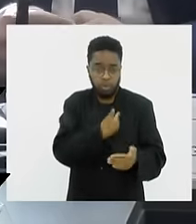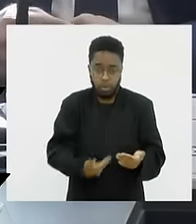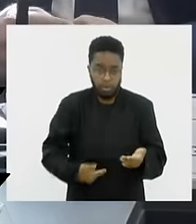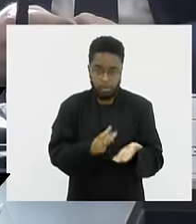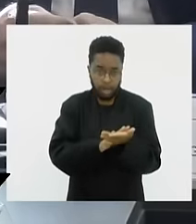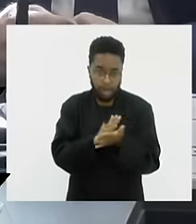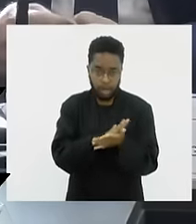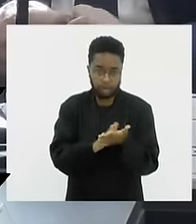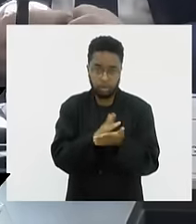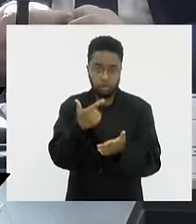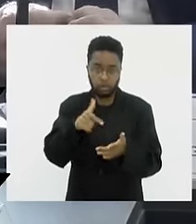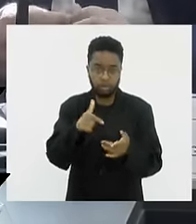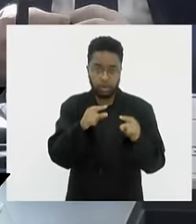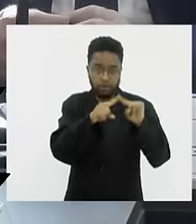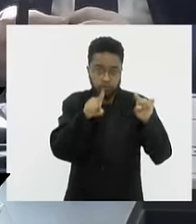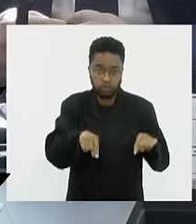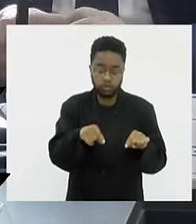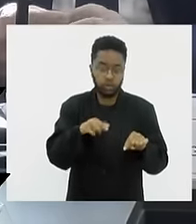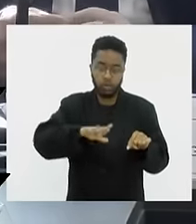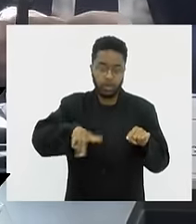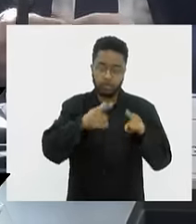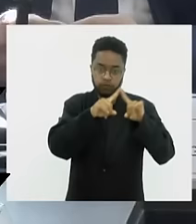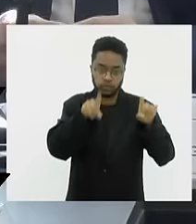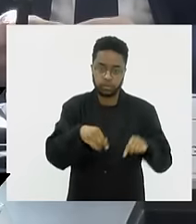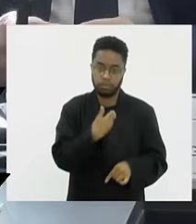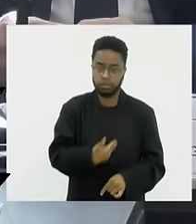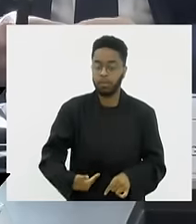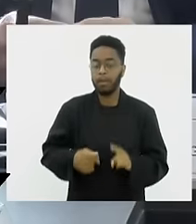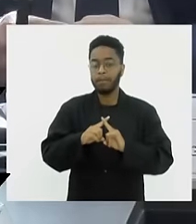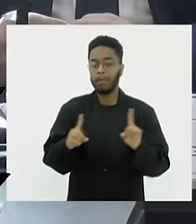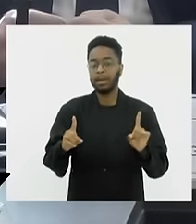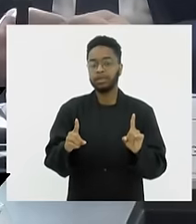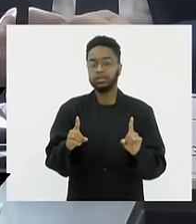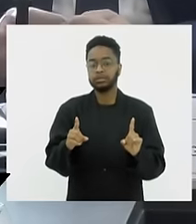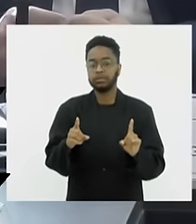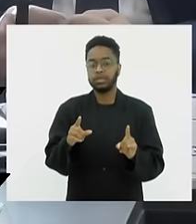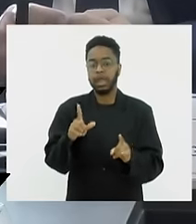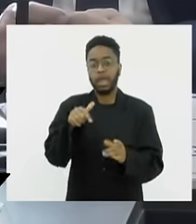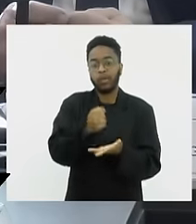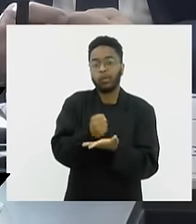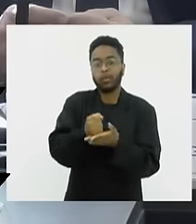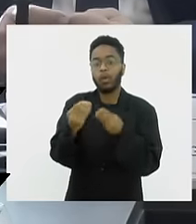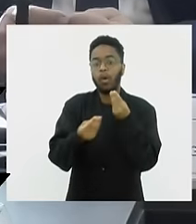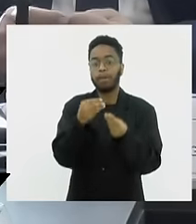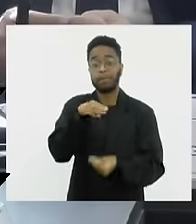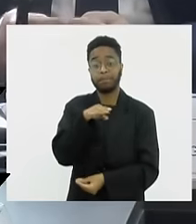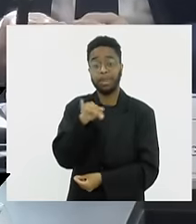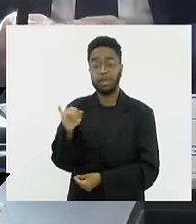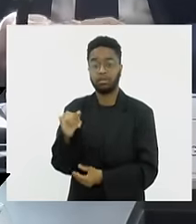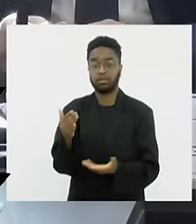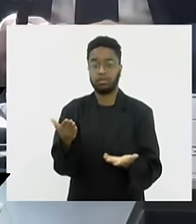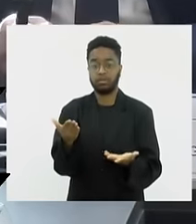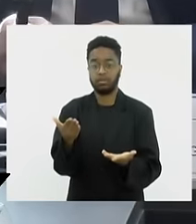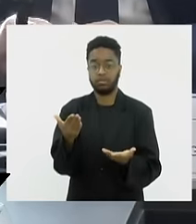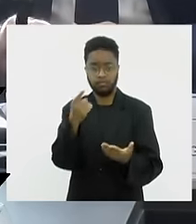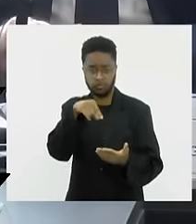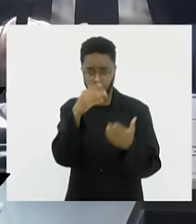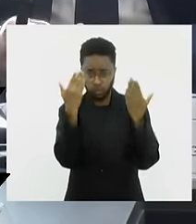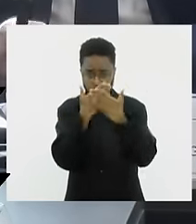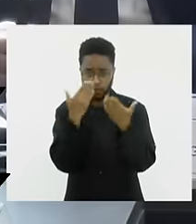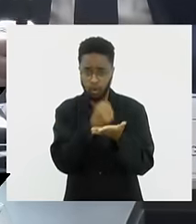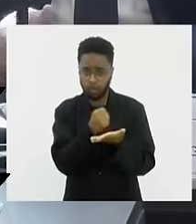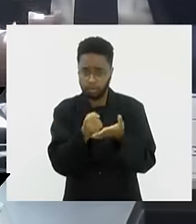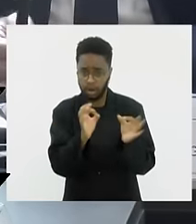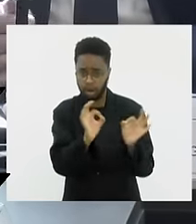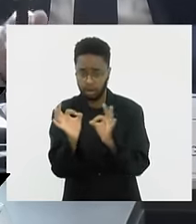MEI, andando com o lacre do Estado, pô. Será que ninguém viu isso? Será que ninguém viu esse contrato?